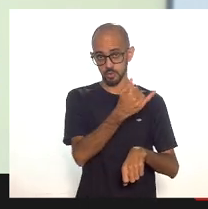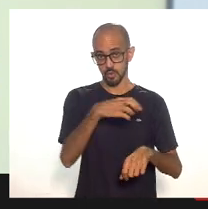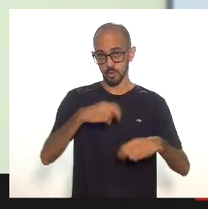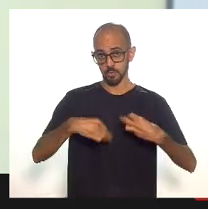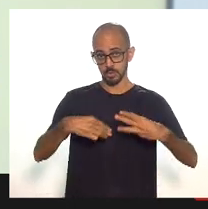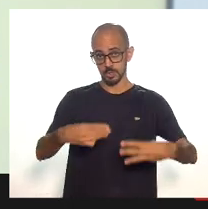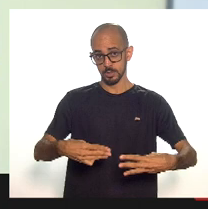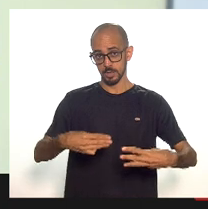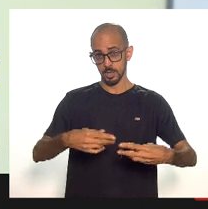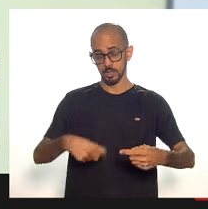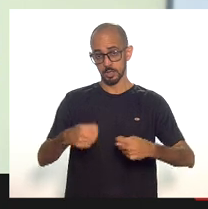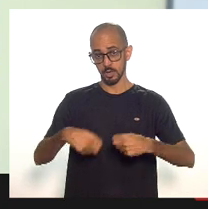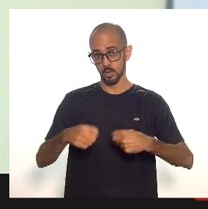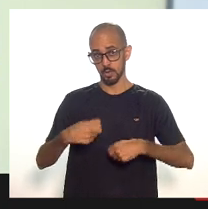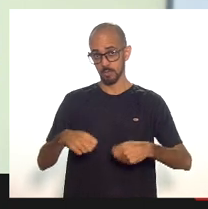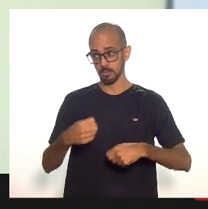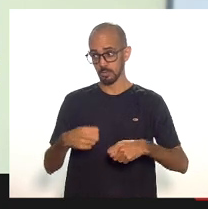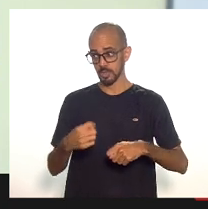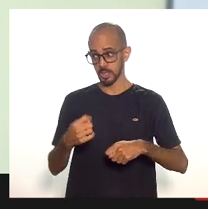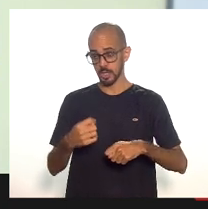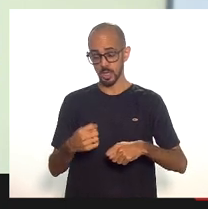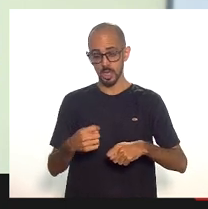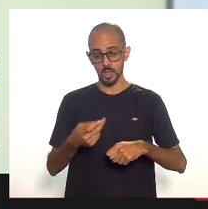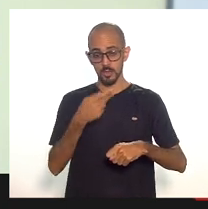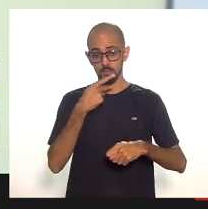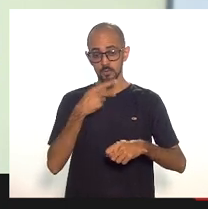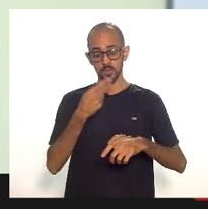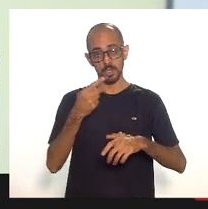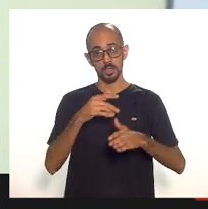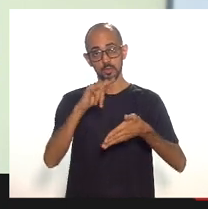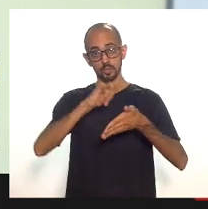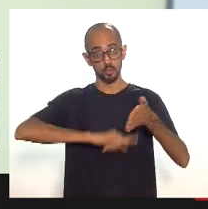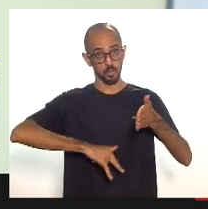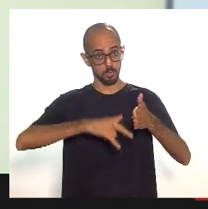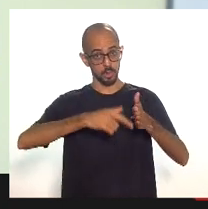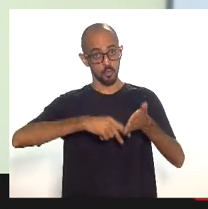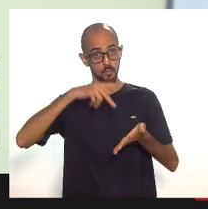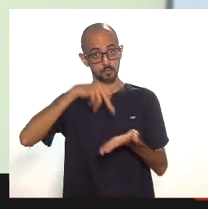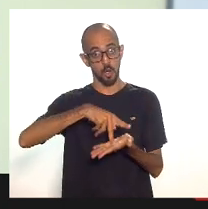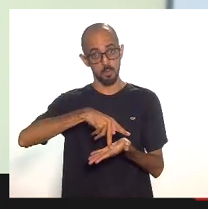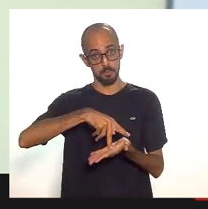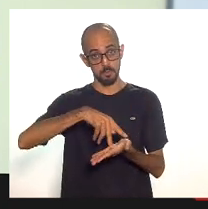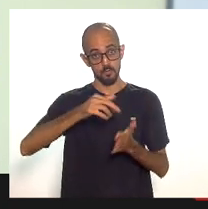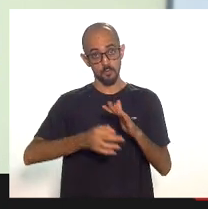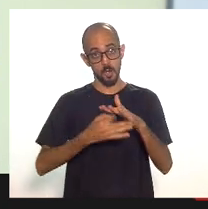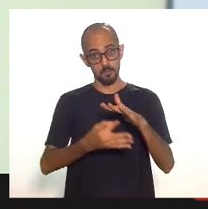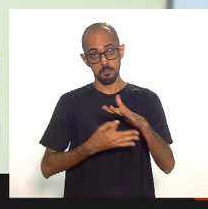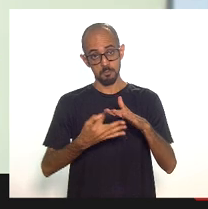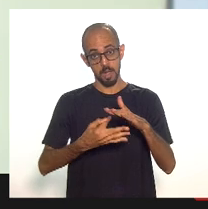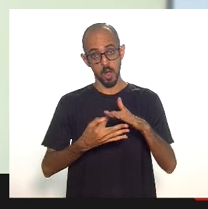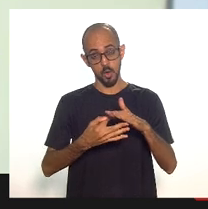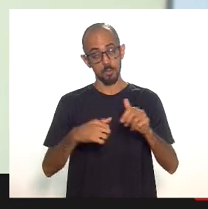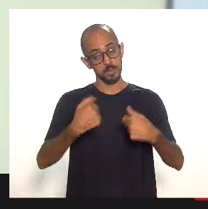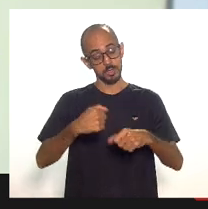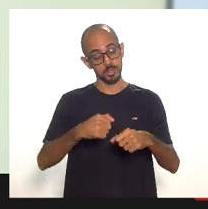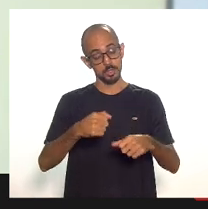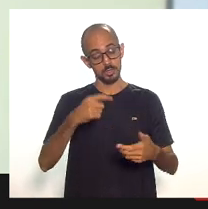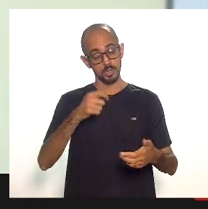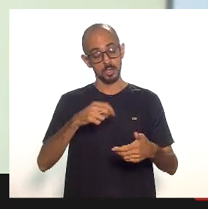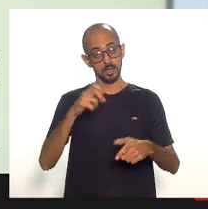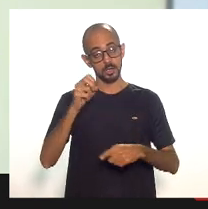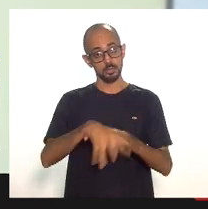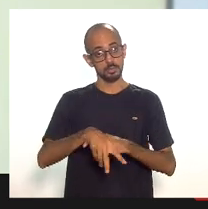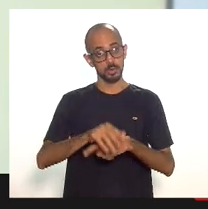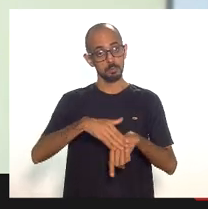um ofício formalizando a necessidade de contratação de mais pessoas, de modo